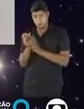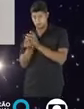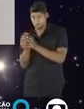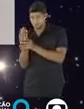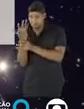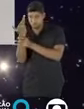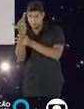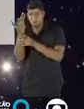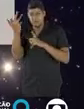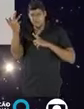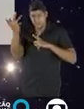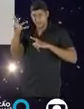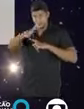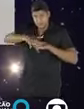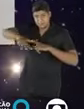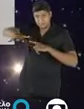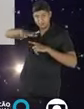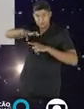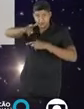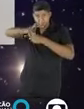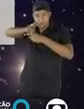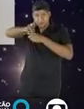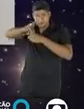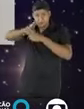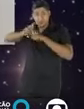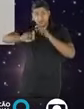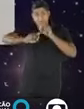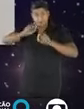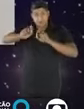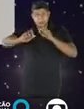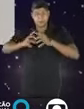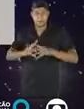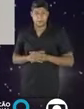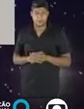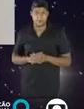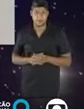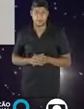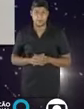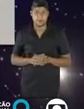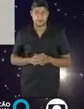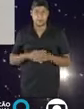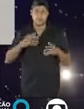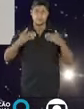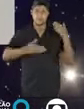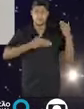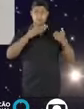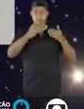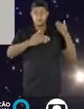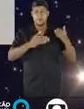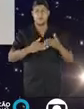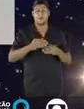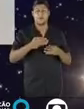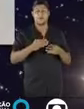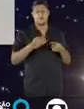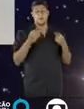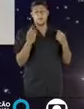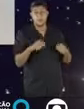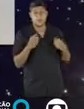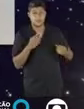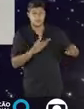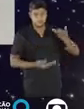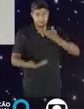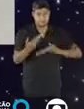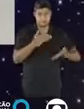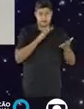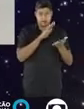gera nutrientes, geram barreiras de proteção para que a planta se desenvolva sem necessidade de interferência de